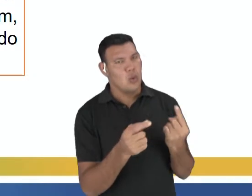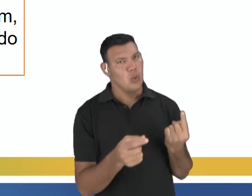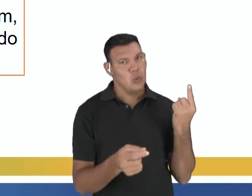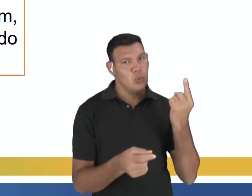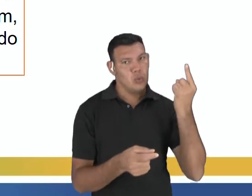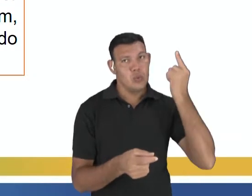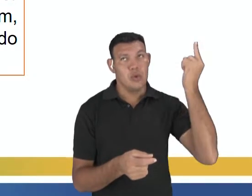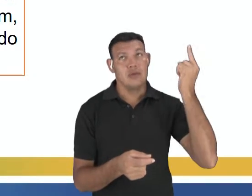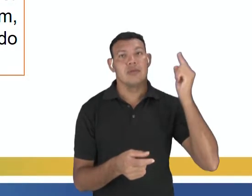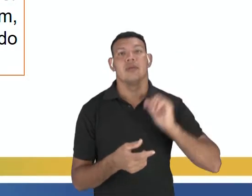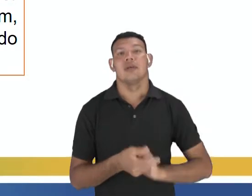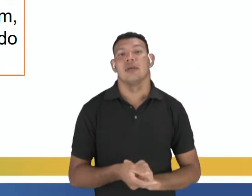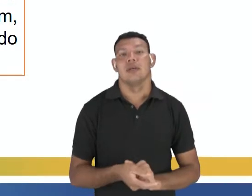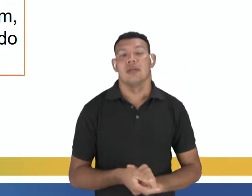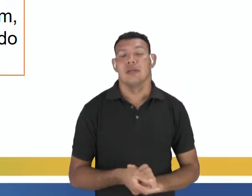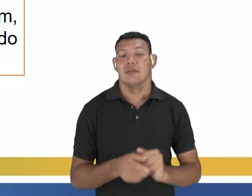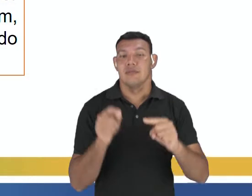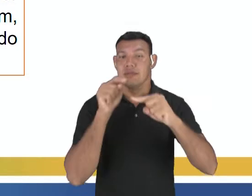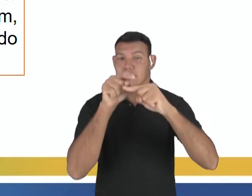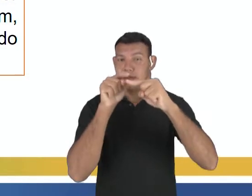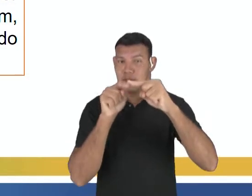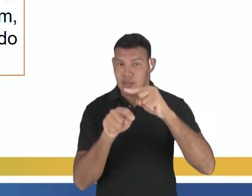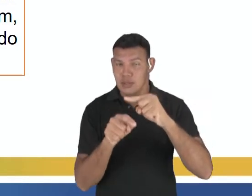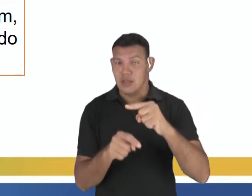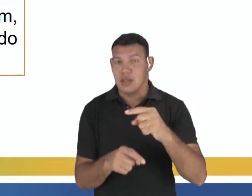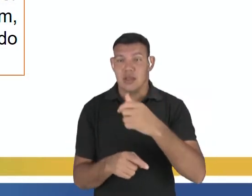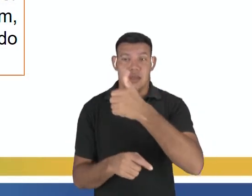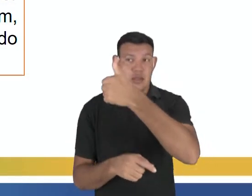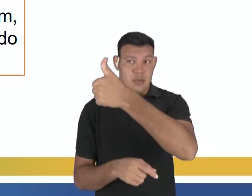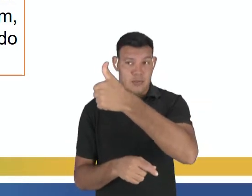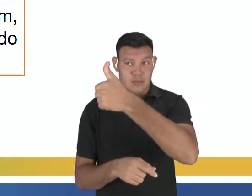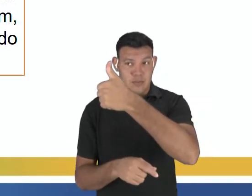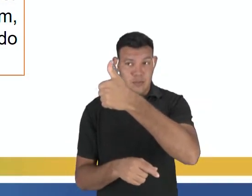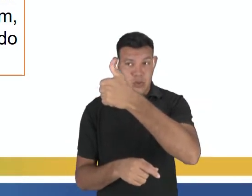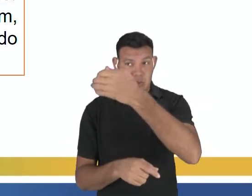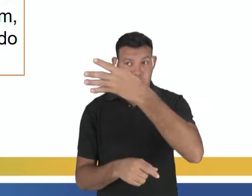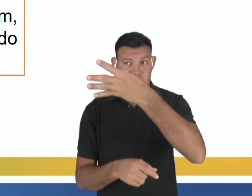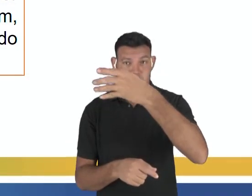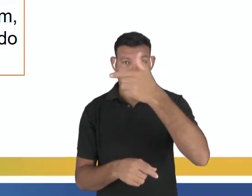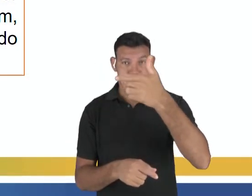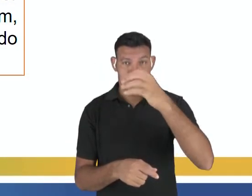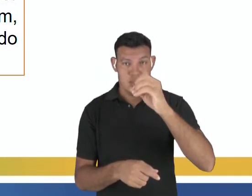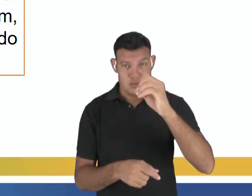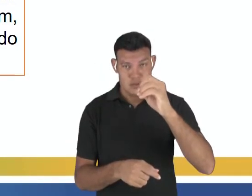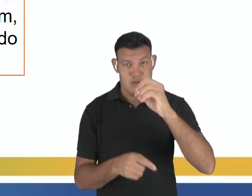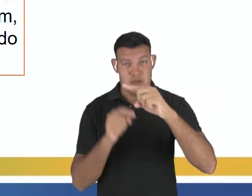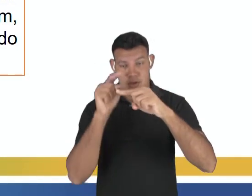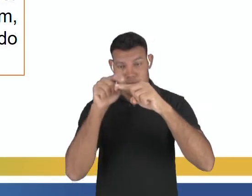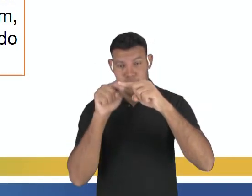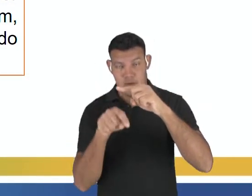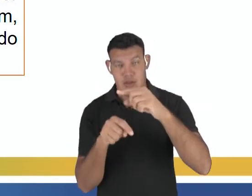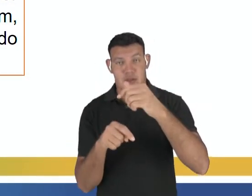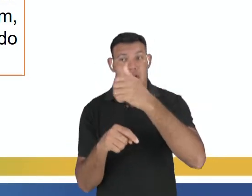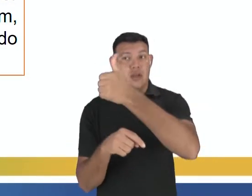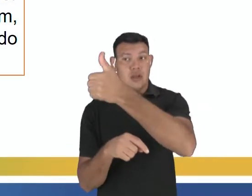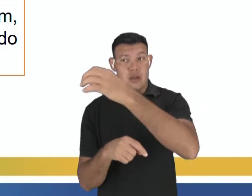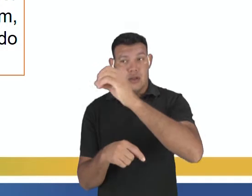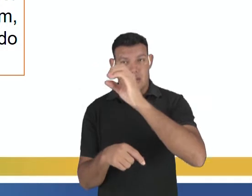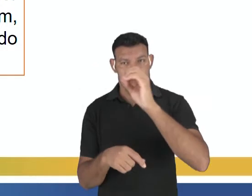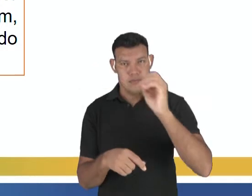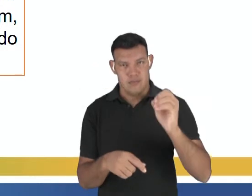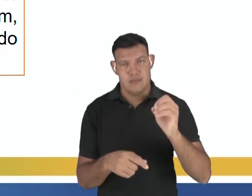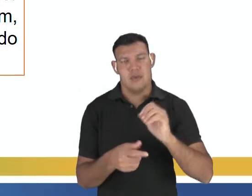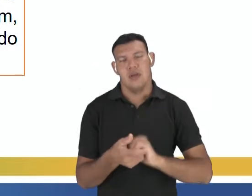metros vai ser dado pela divisão de 1.420 para mil certinho quando a gente executa essa